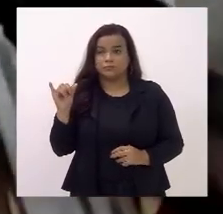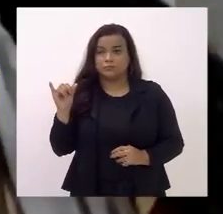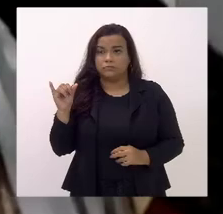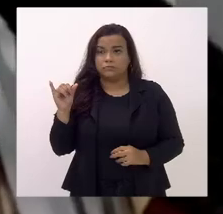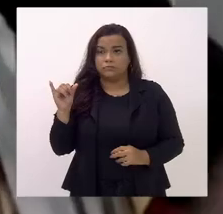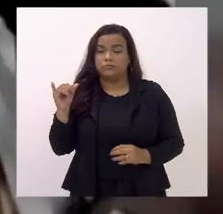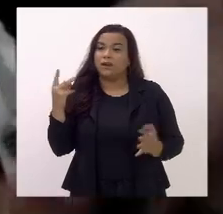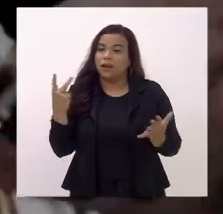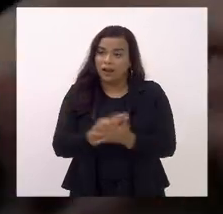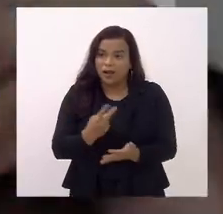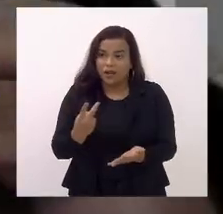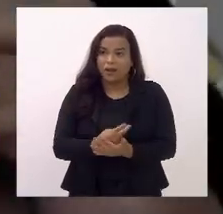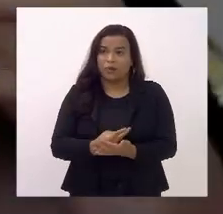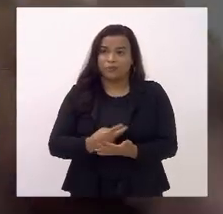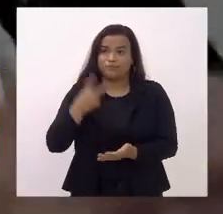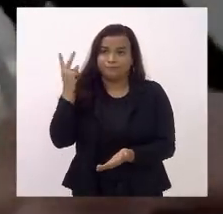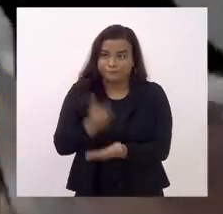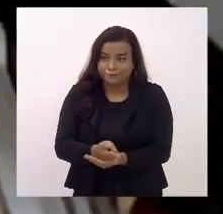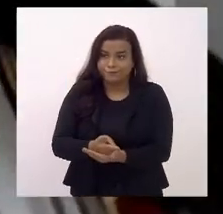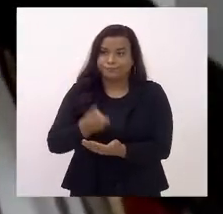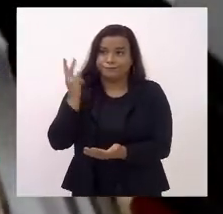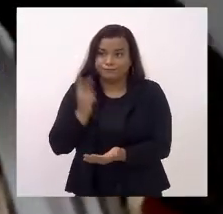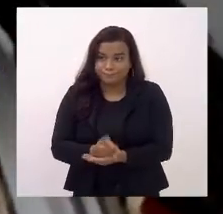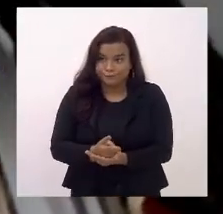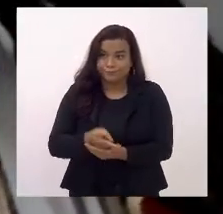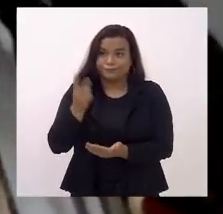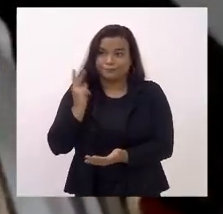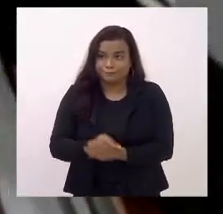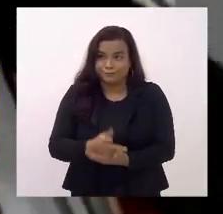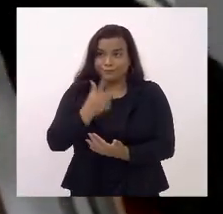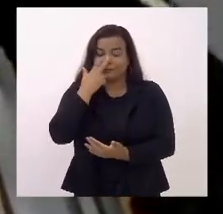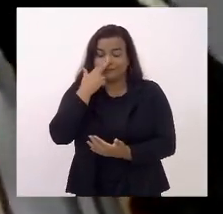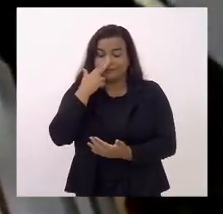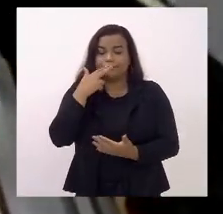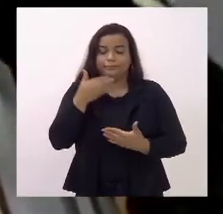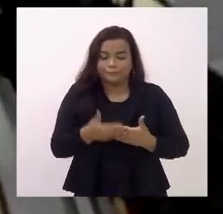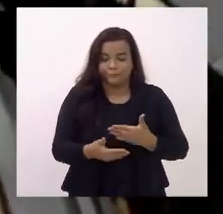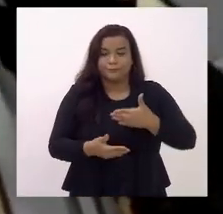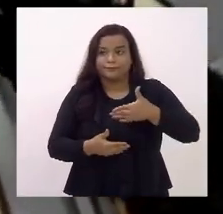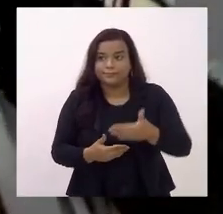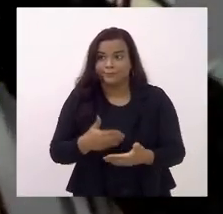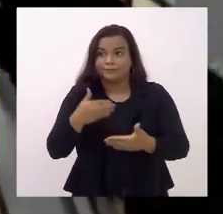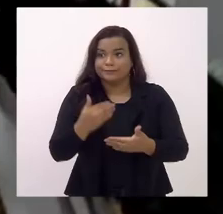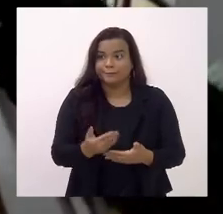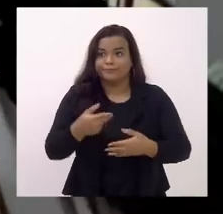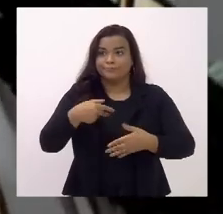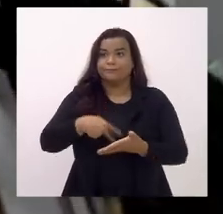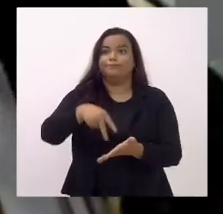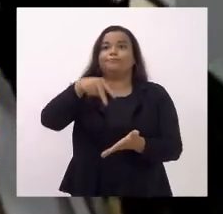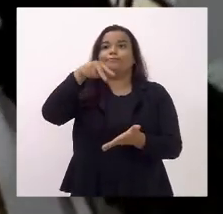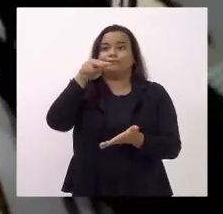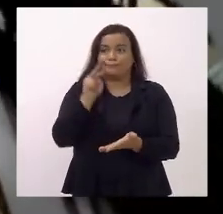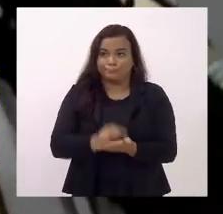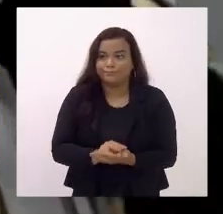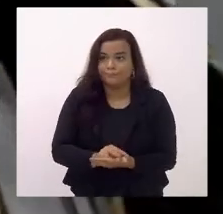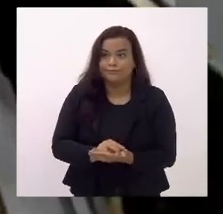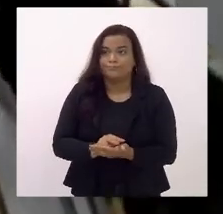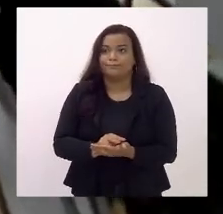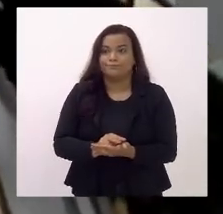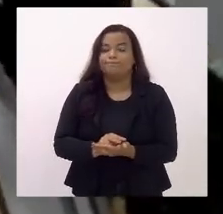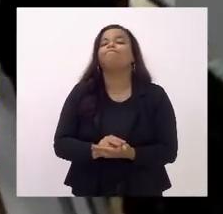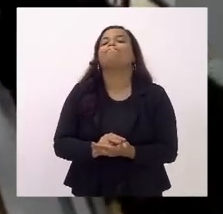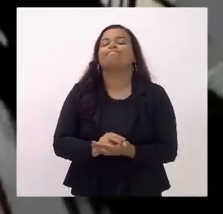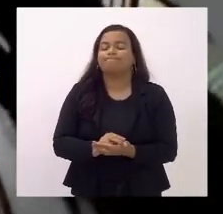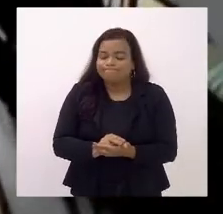num erro e numa casca de banana que possa, ao invés de criar um ambiente que seja digno,